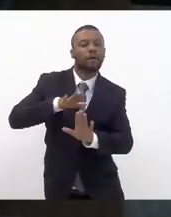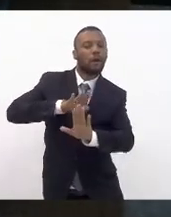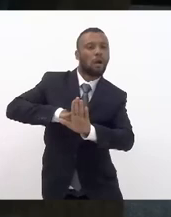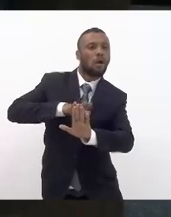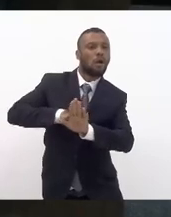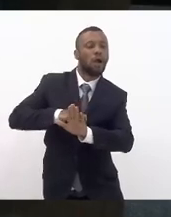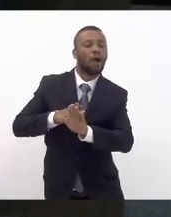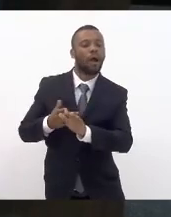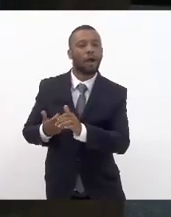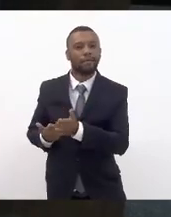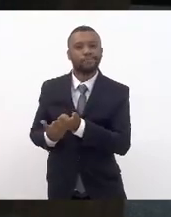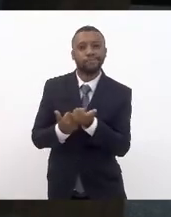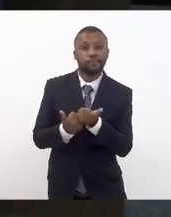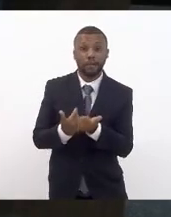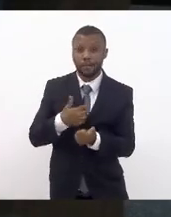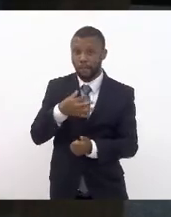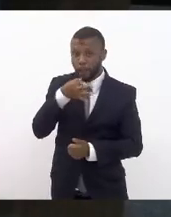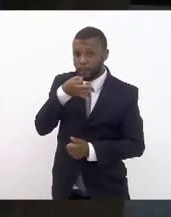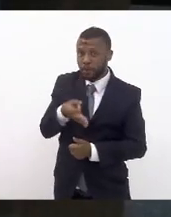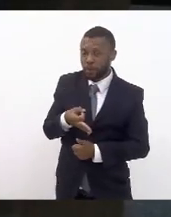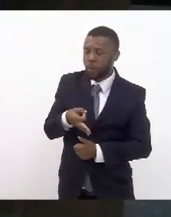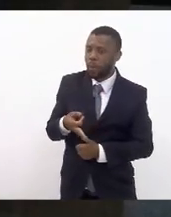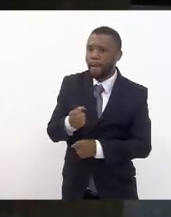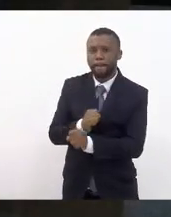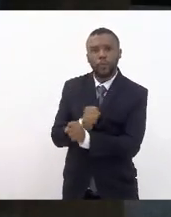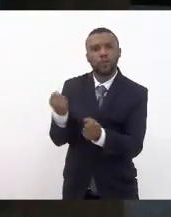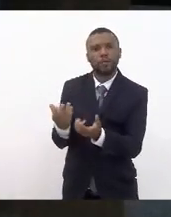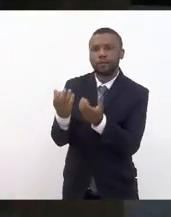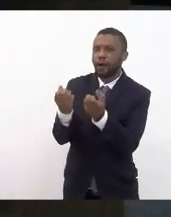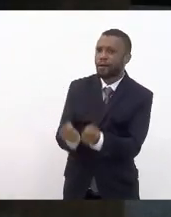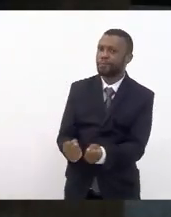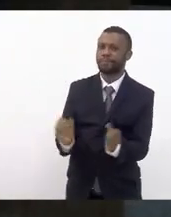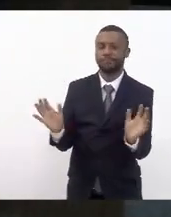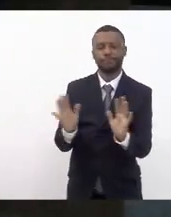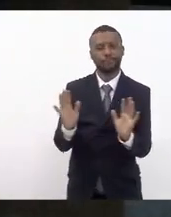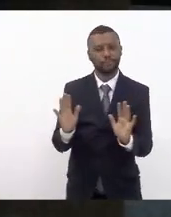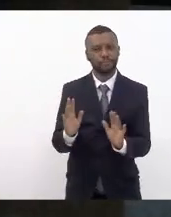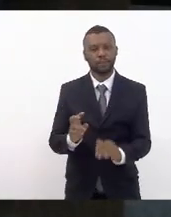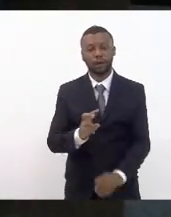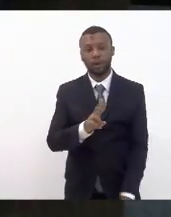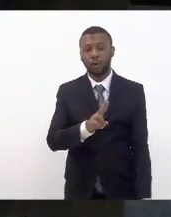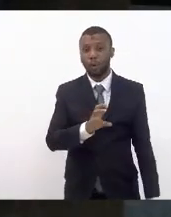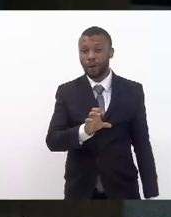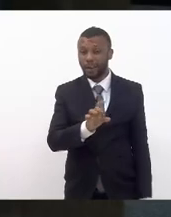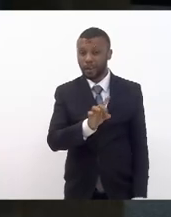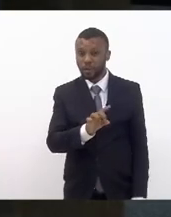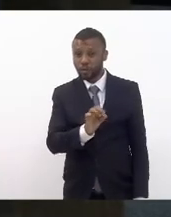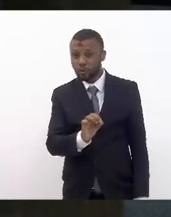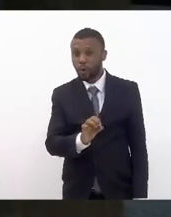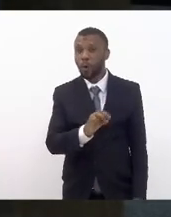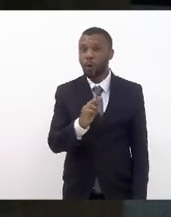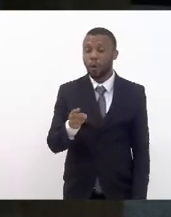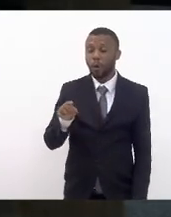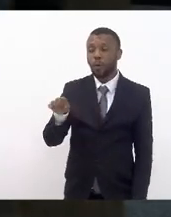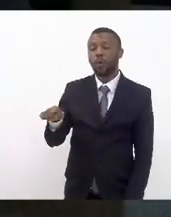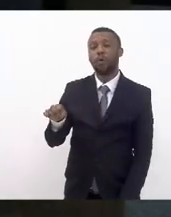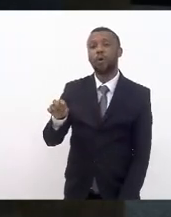mim, é inadmissível. Chame-se o UESO ou o